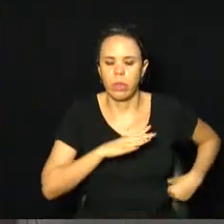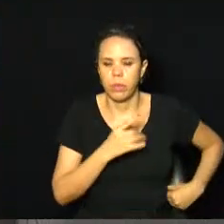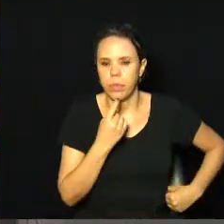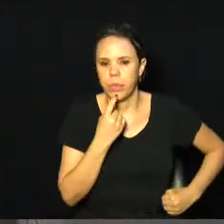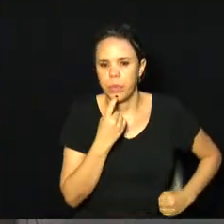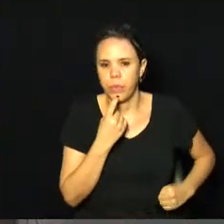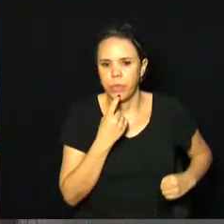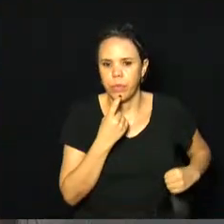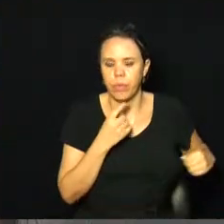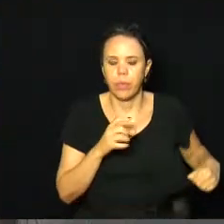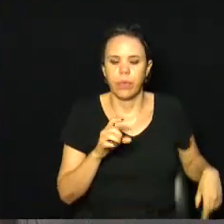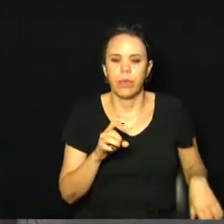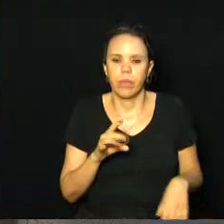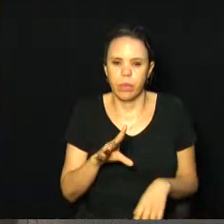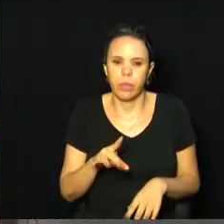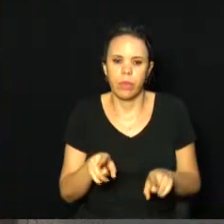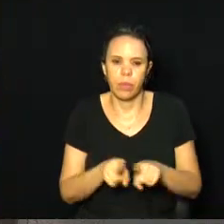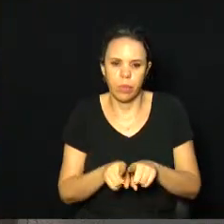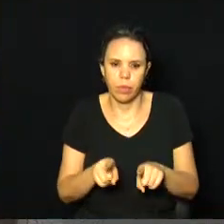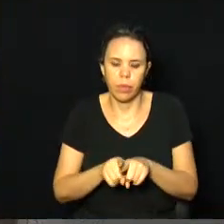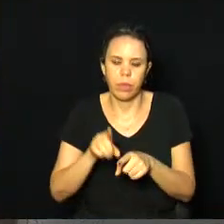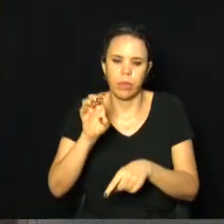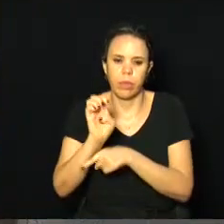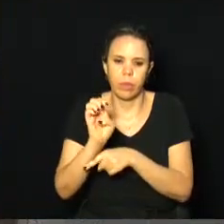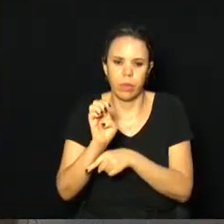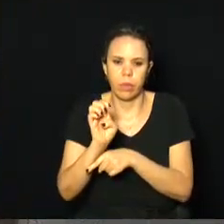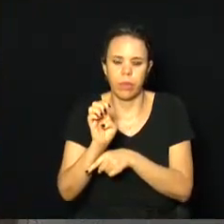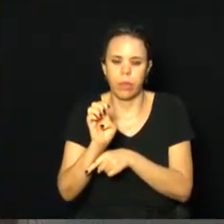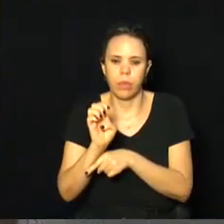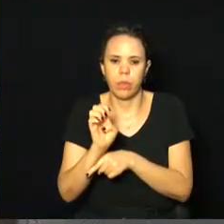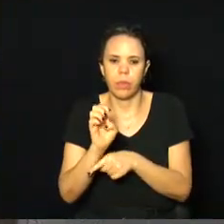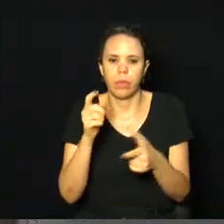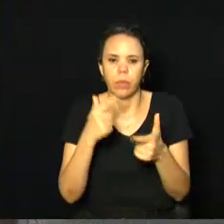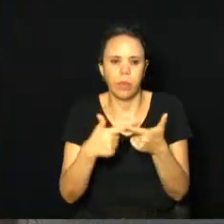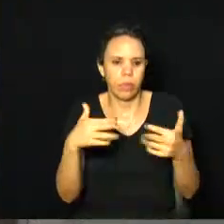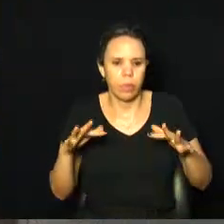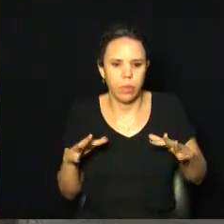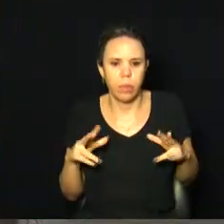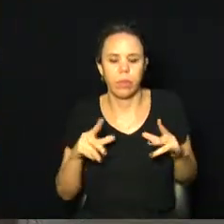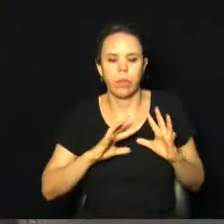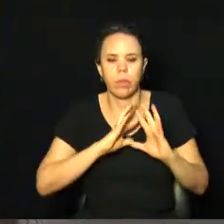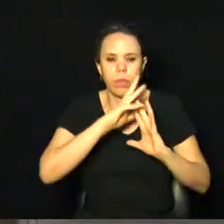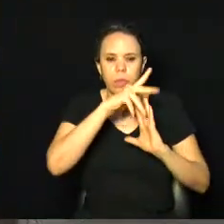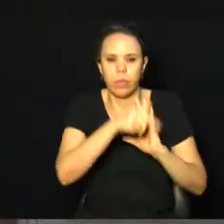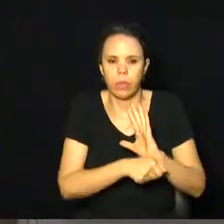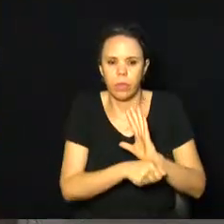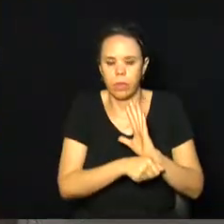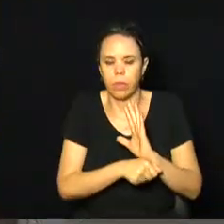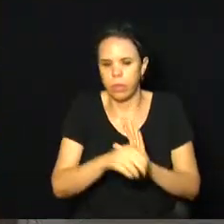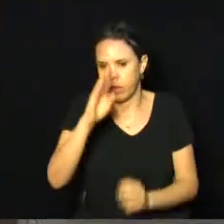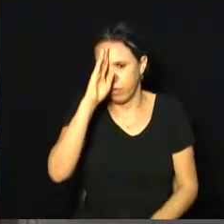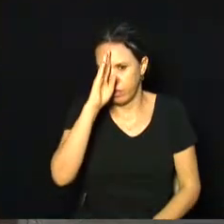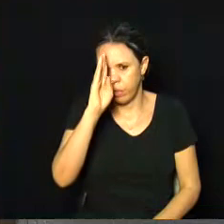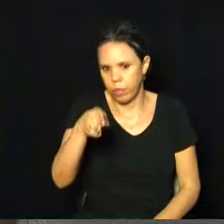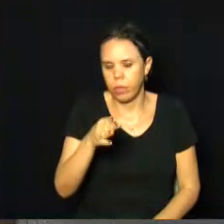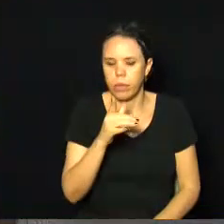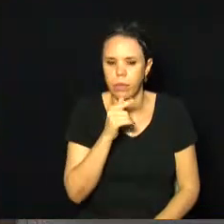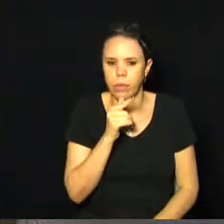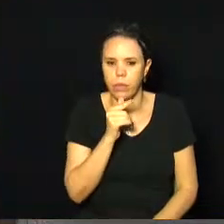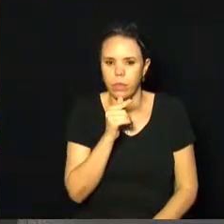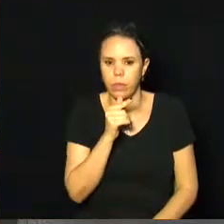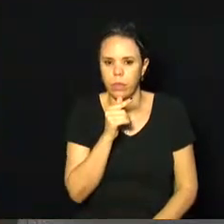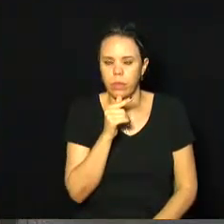Campinas, mas não só na cidade de Campinas, como no estado e essas questões todas aí do meio ambiente, principalmente da água.